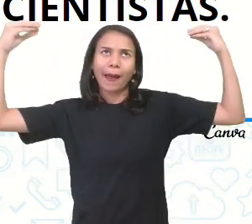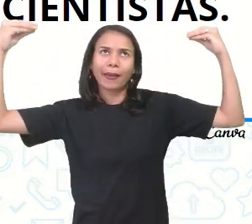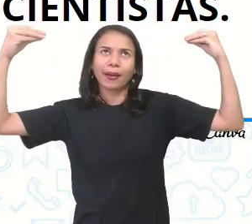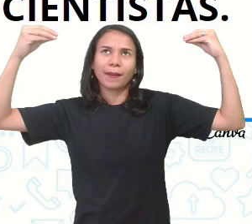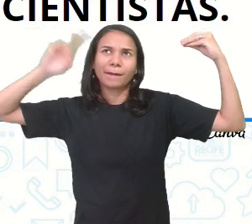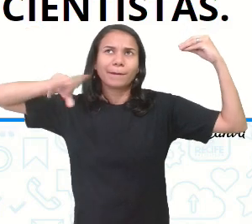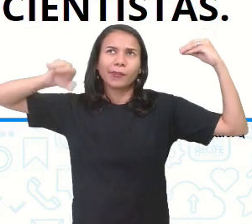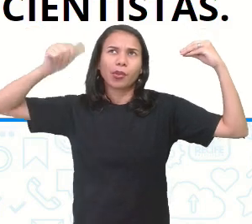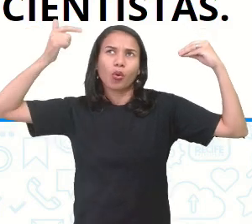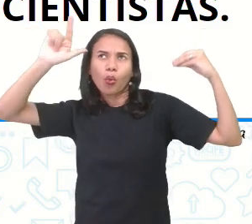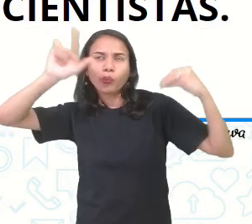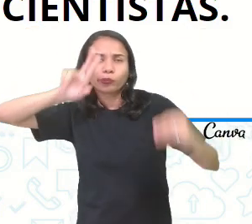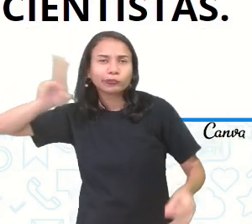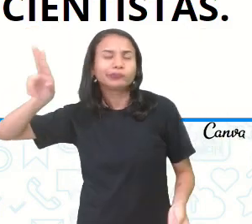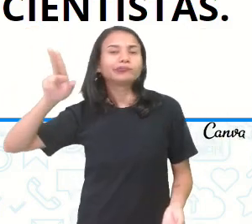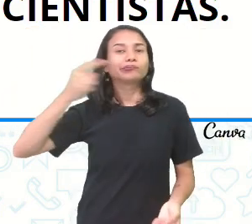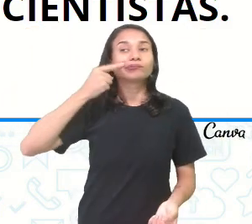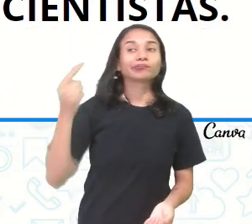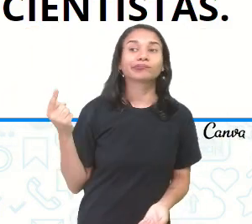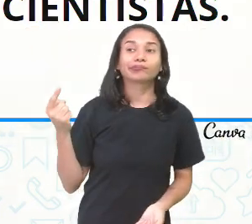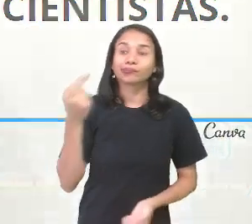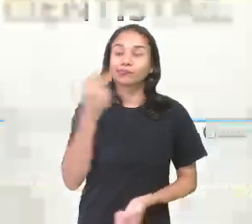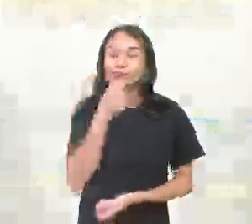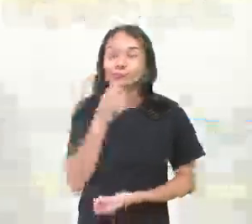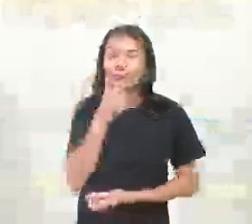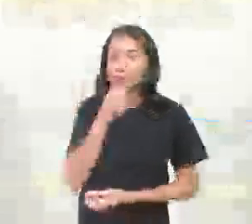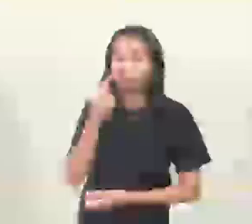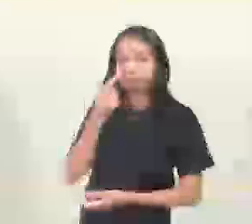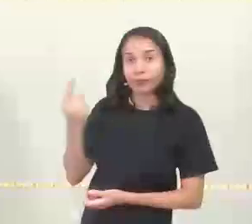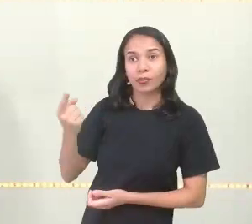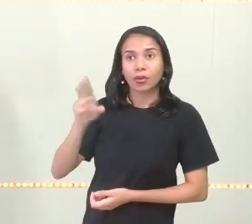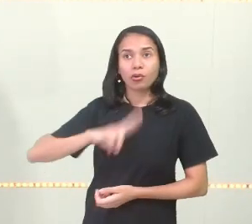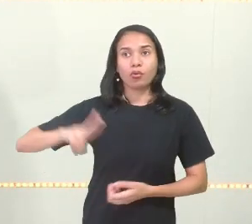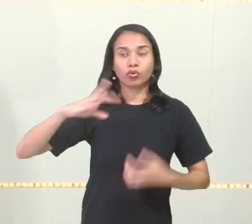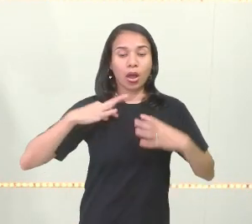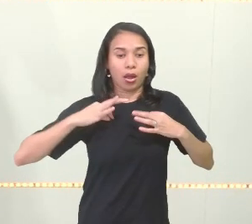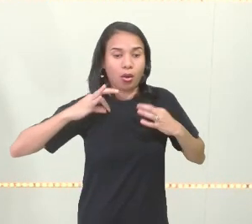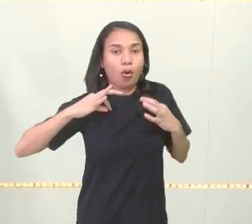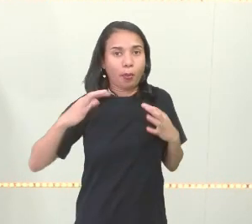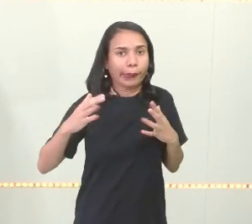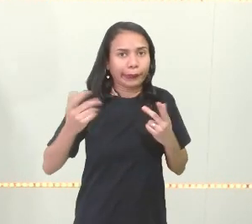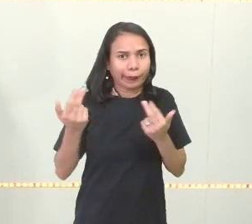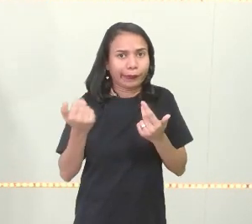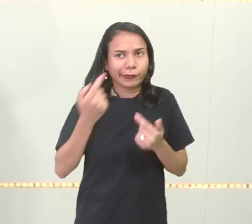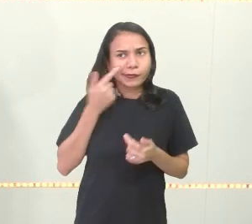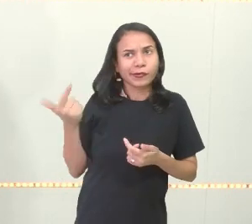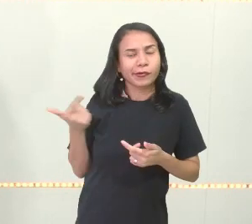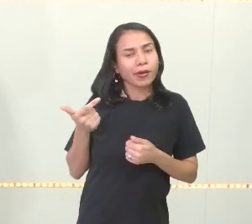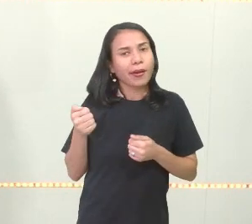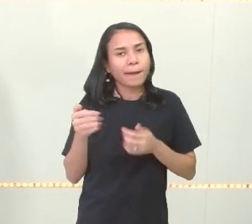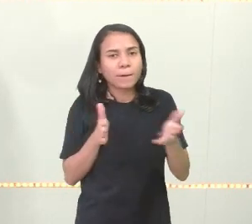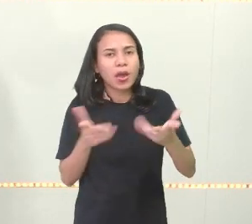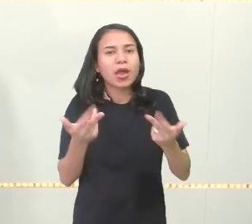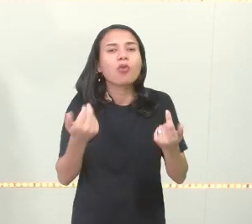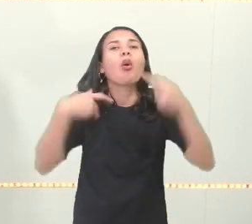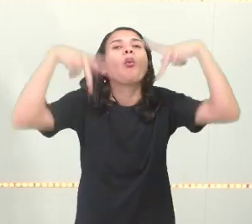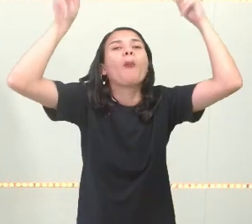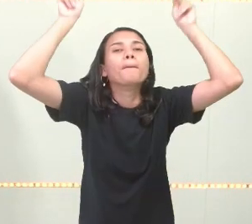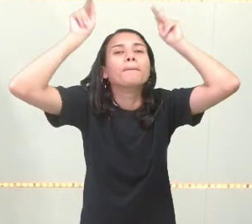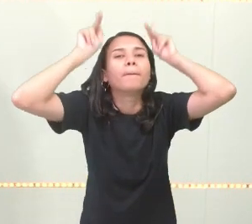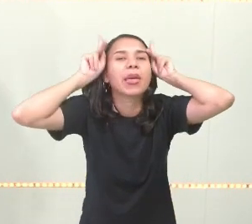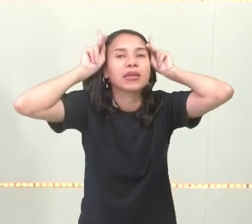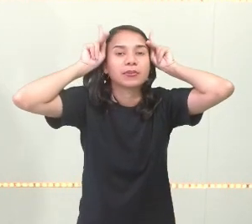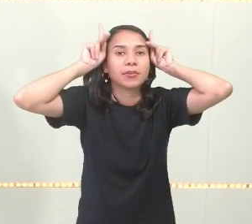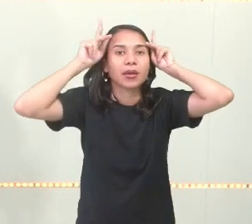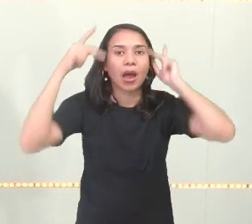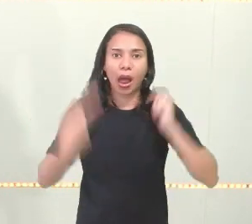outro nome. Ele se vestia assim dessa forma e nesse período lá ele era como se fosse um príncipe. Aqui